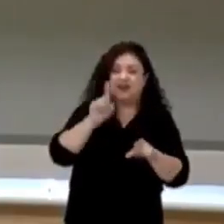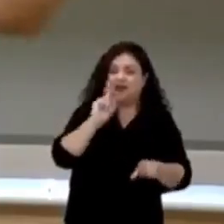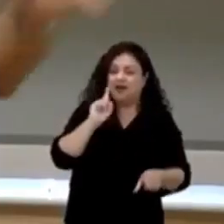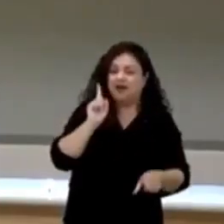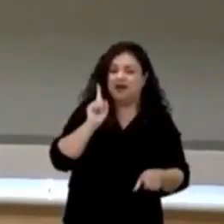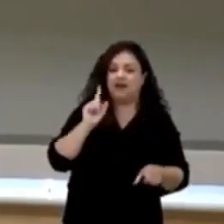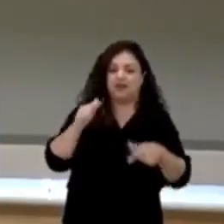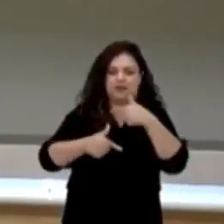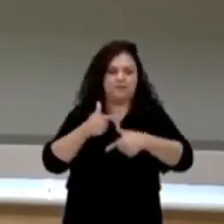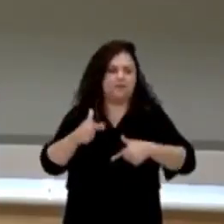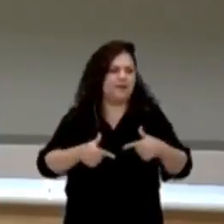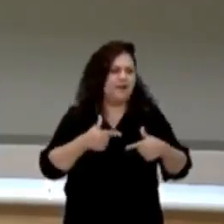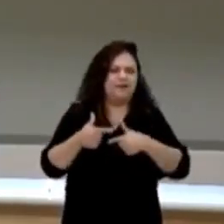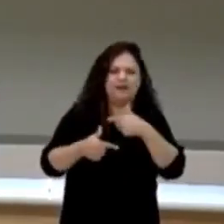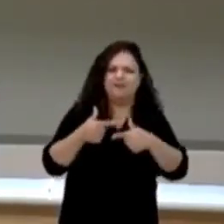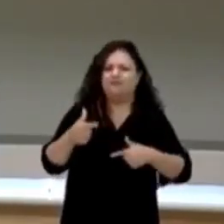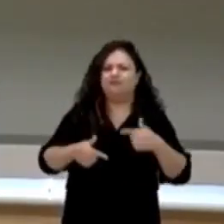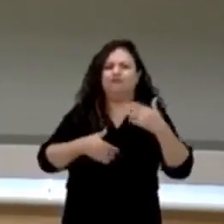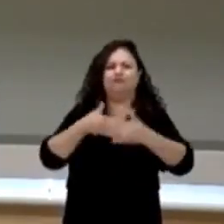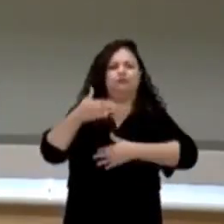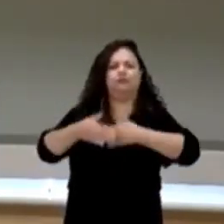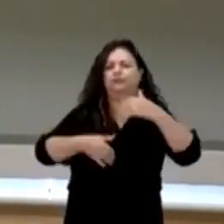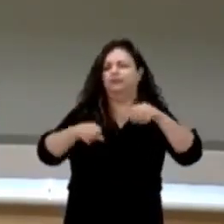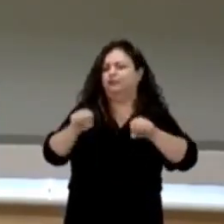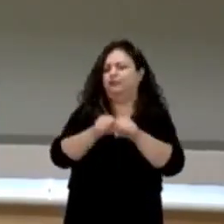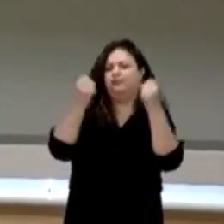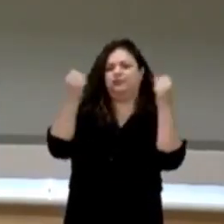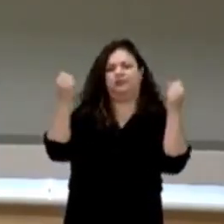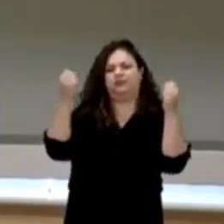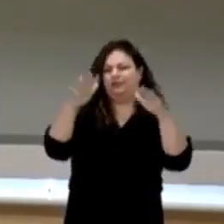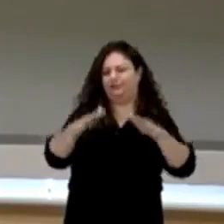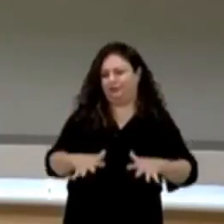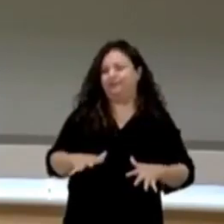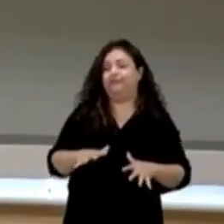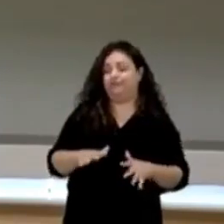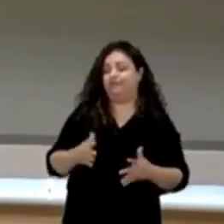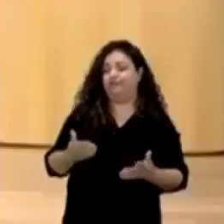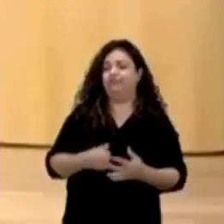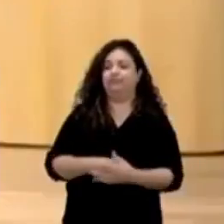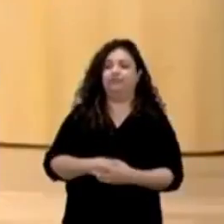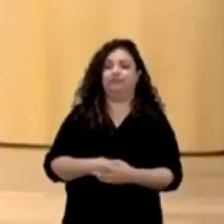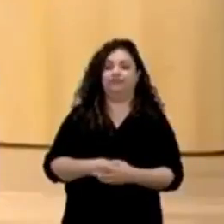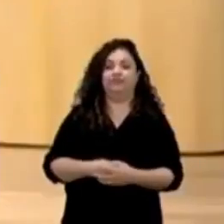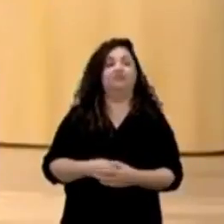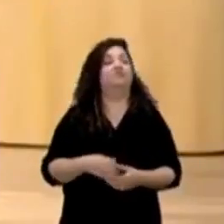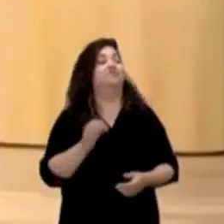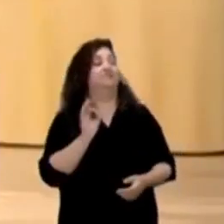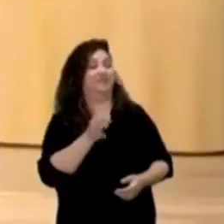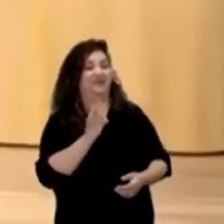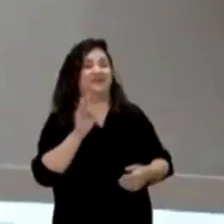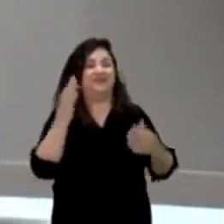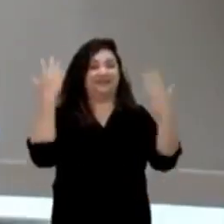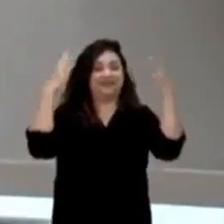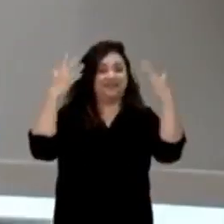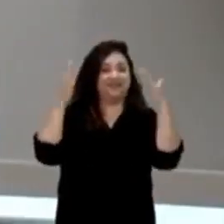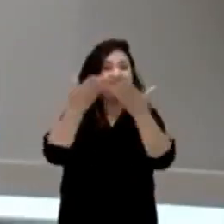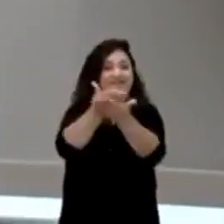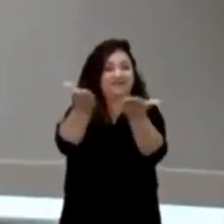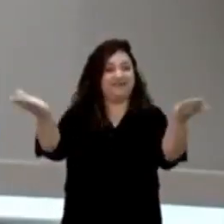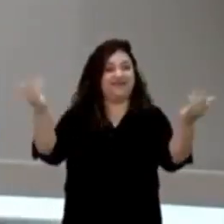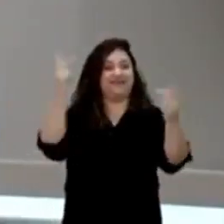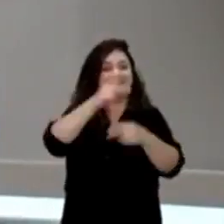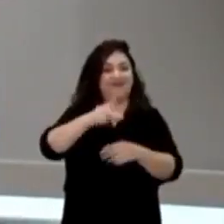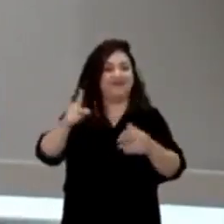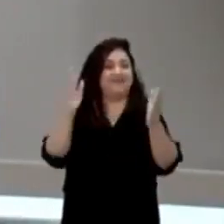foi feito aqui, ele acaba sendo fragilizado. Ela é a base. Um salve para os professores e para as professoras que